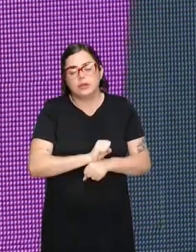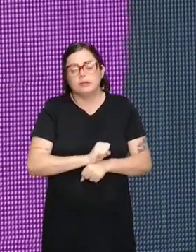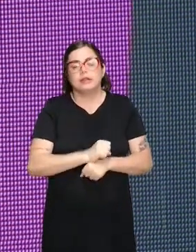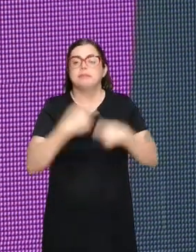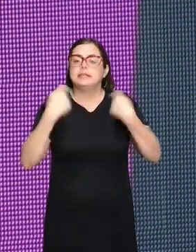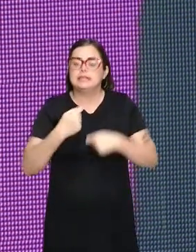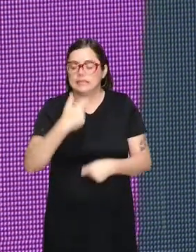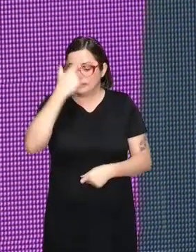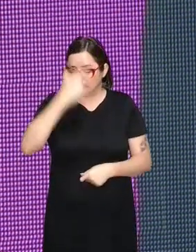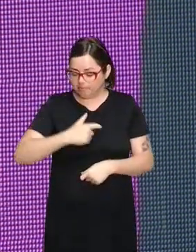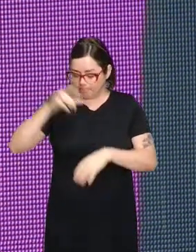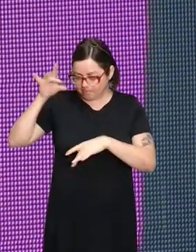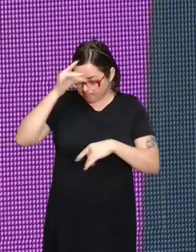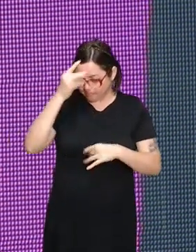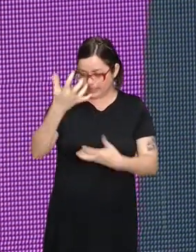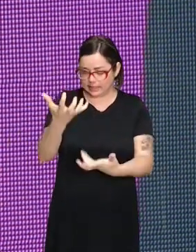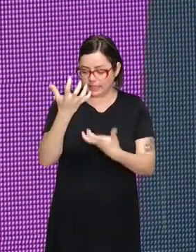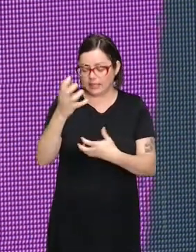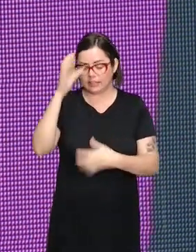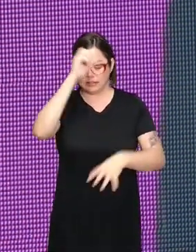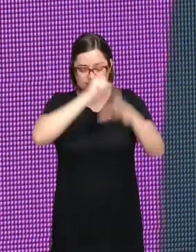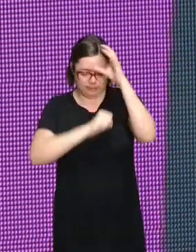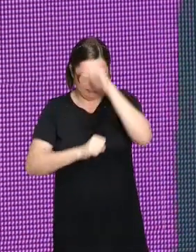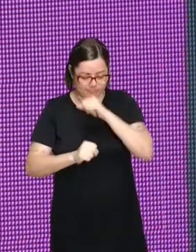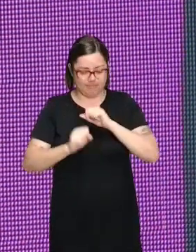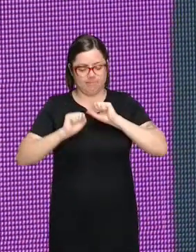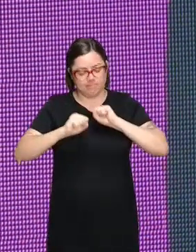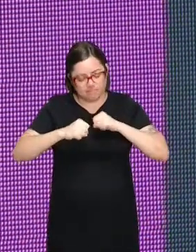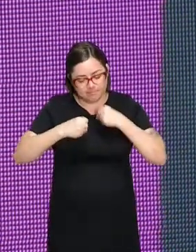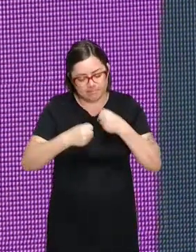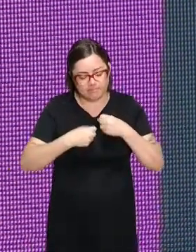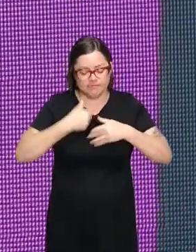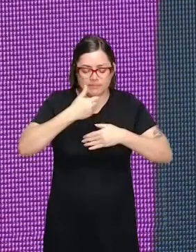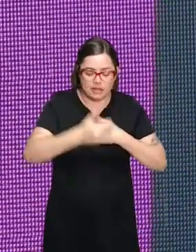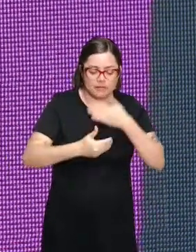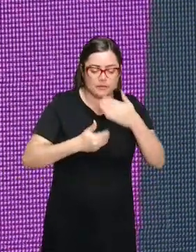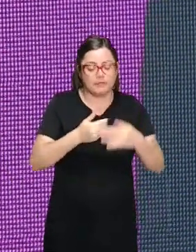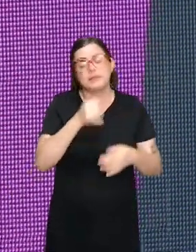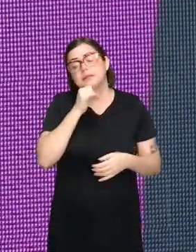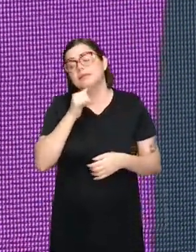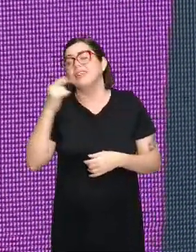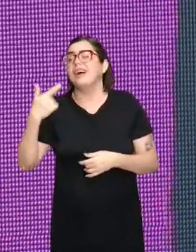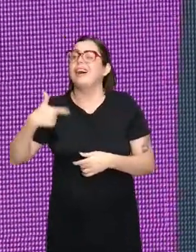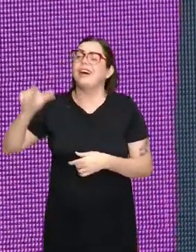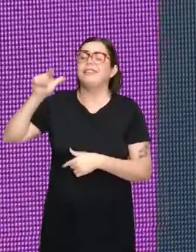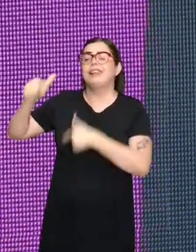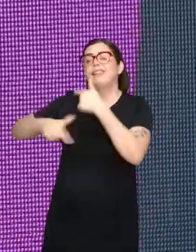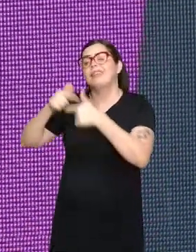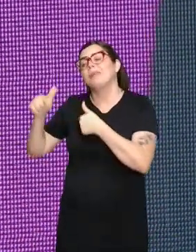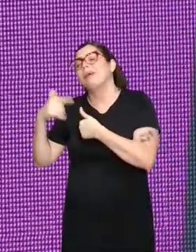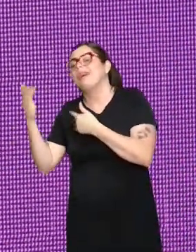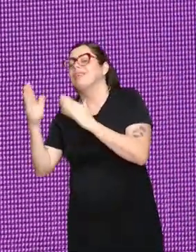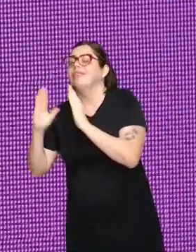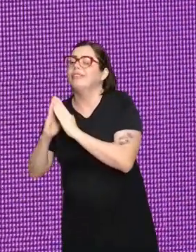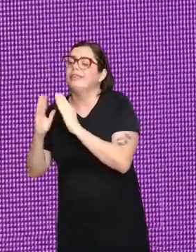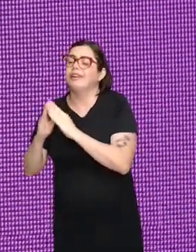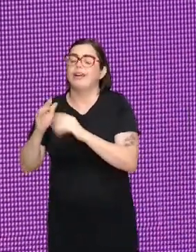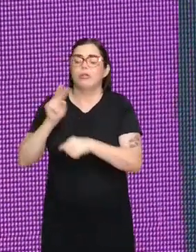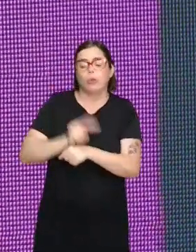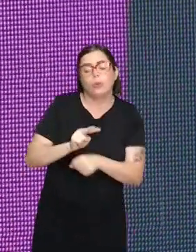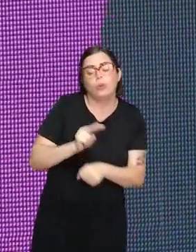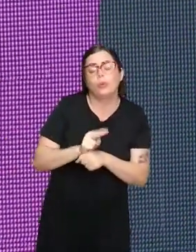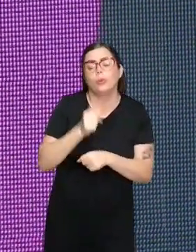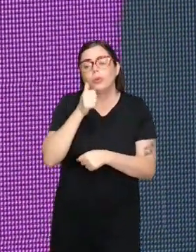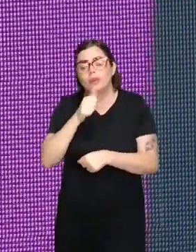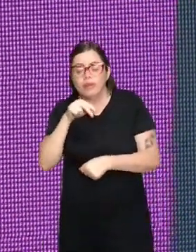uma dedicação. E muitas delas encontram dificuldades porque têm tarefas familiares, as outras precisam cuidar dos netos, ou têm